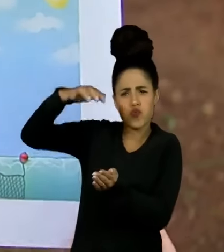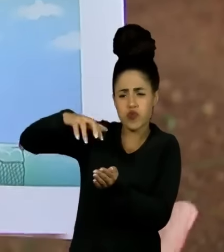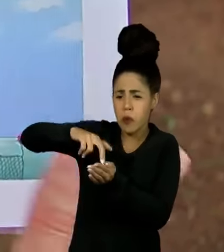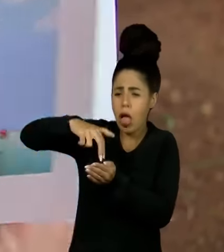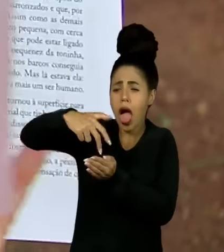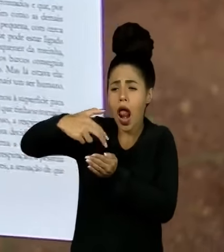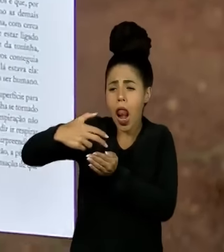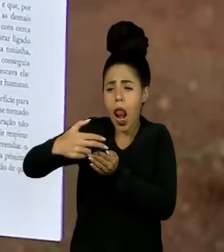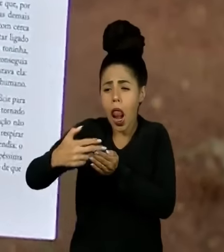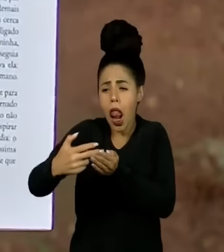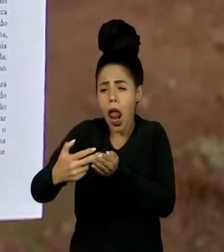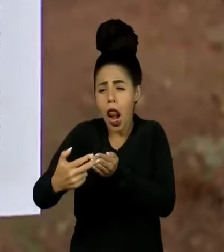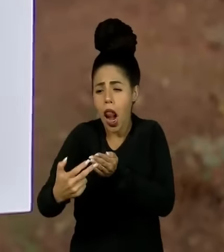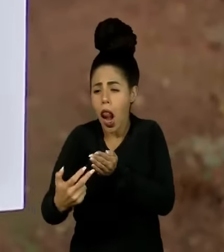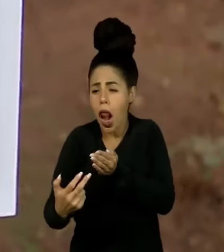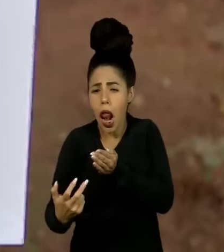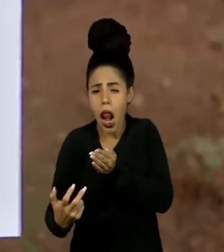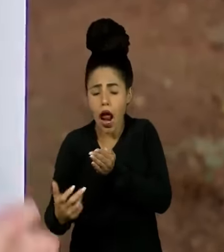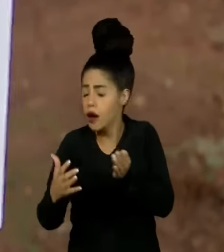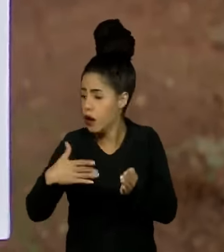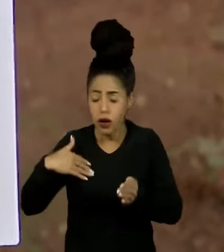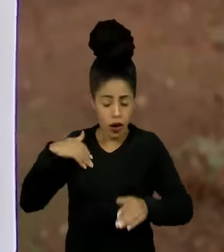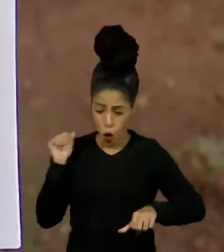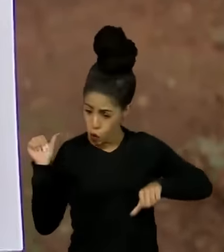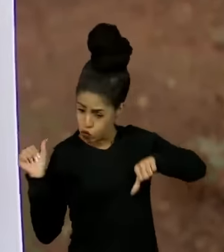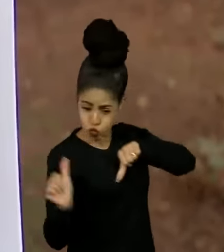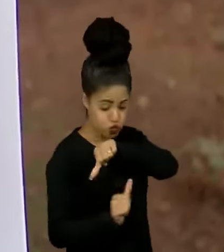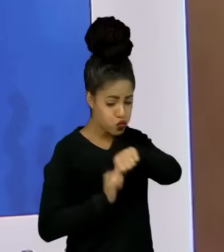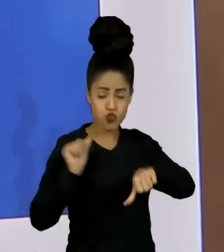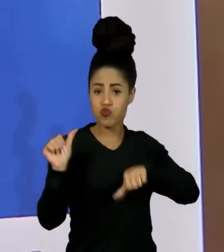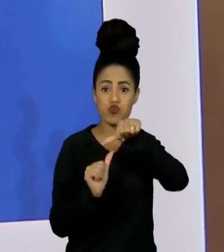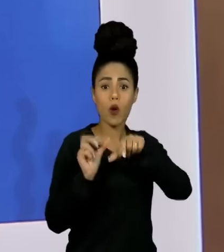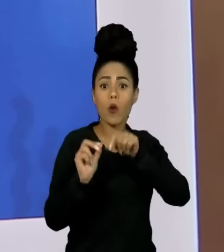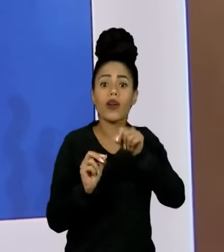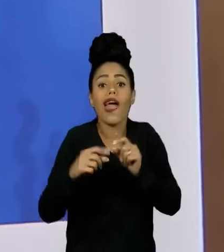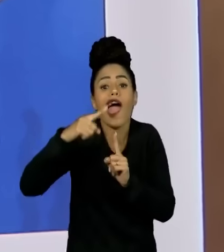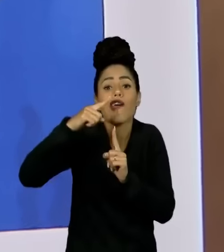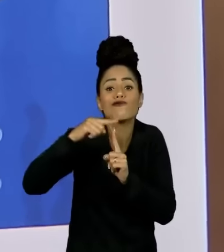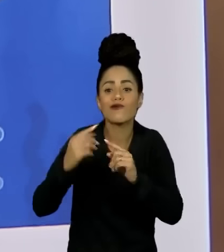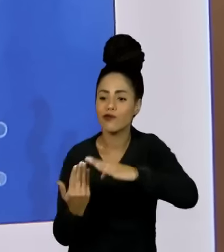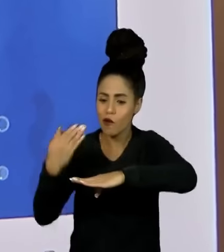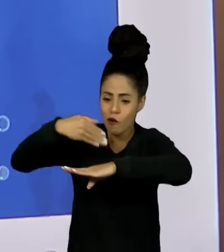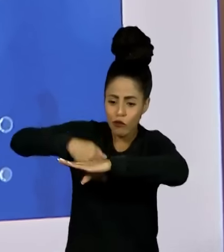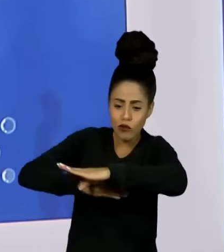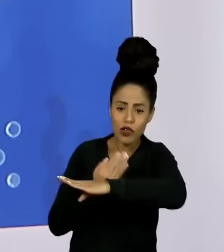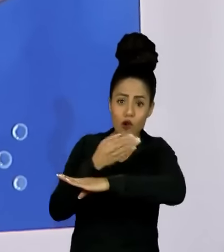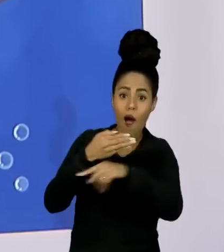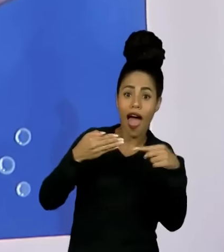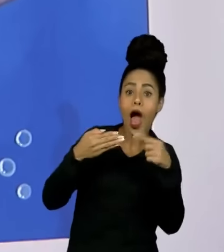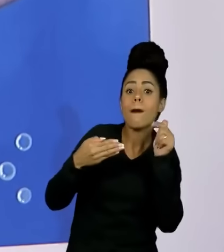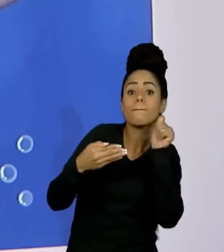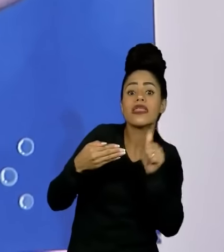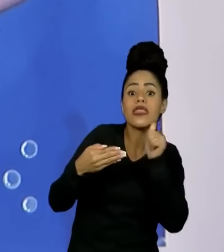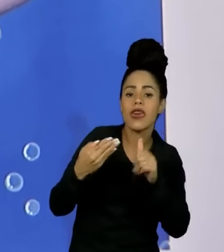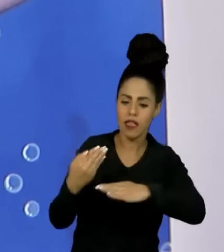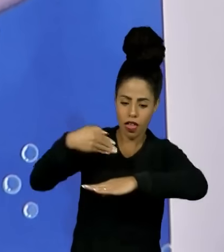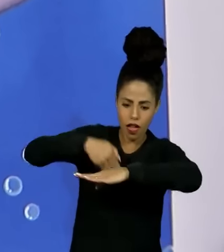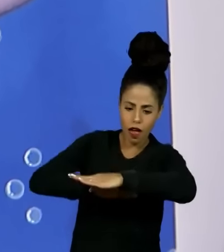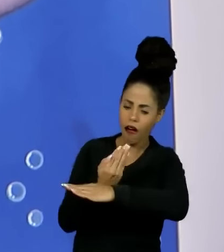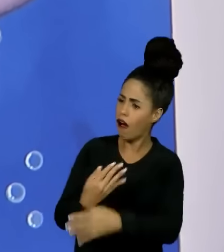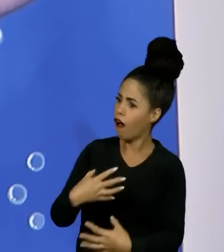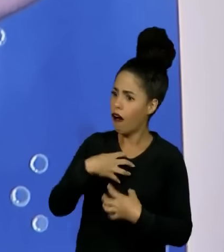água. Misteriosamente, ela se transforma em uma toninha, um tipo de golfinho, e passa a enxergar e sentir